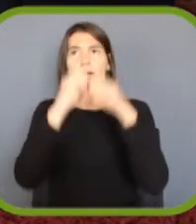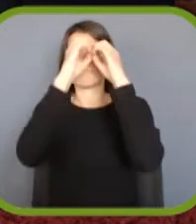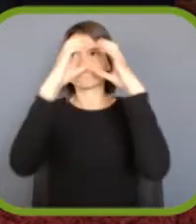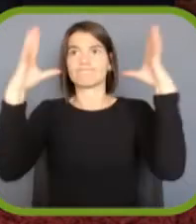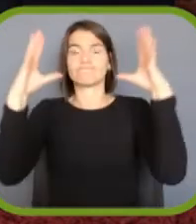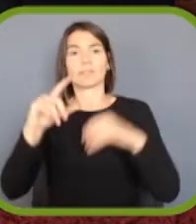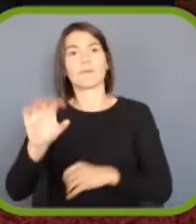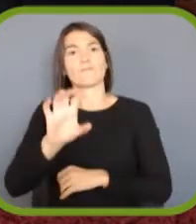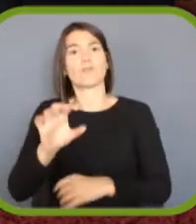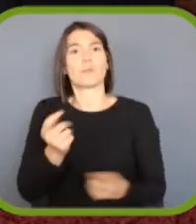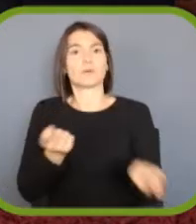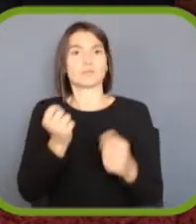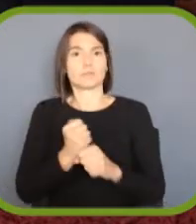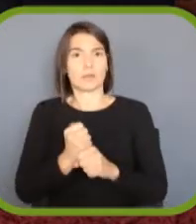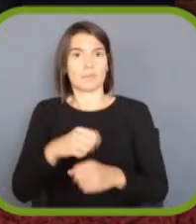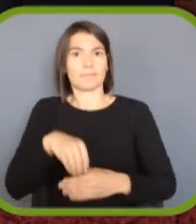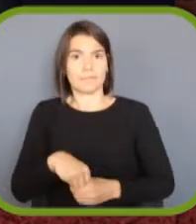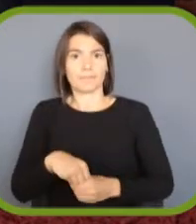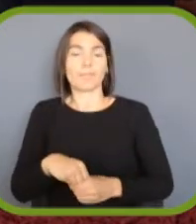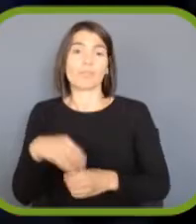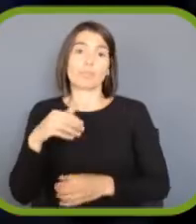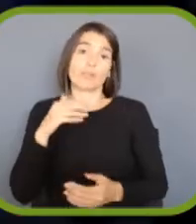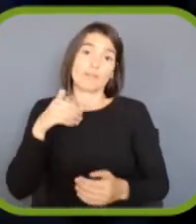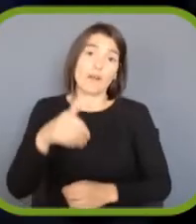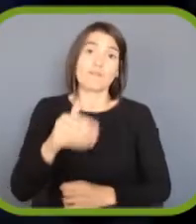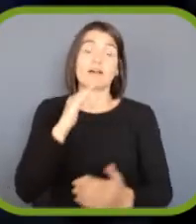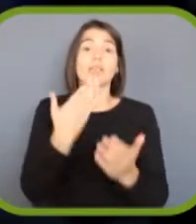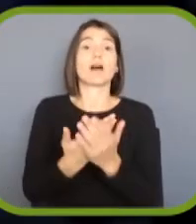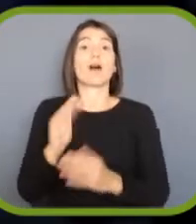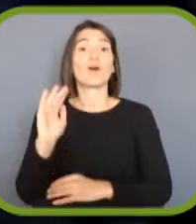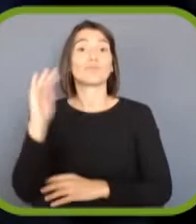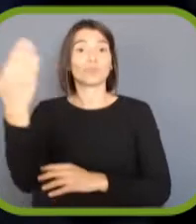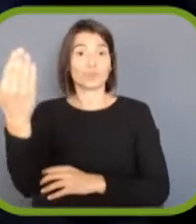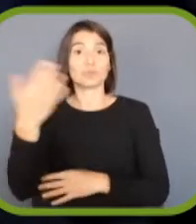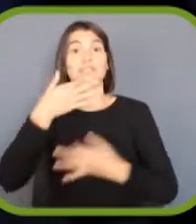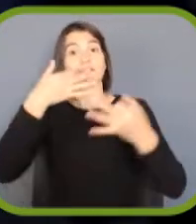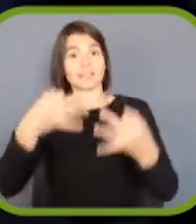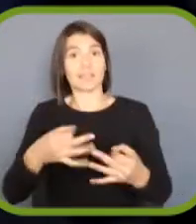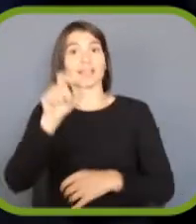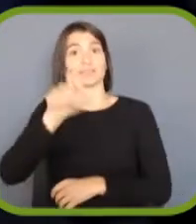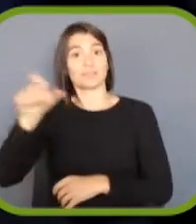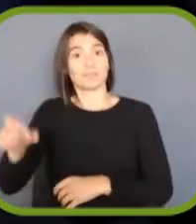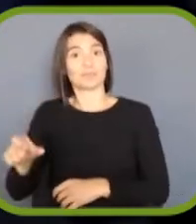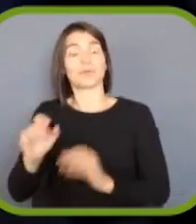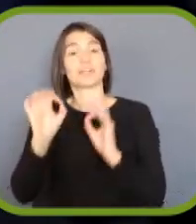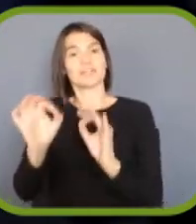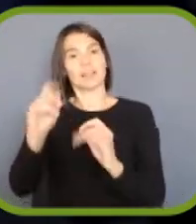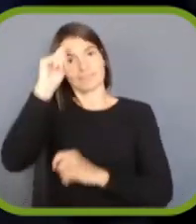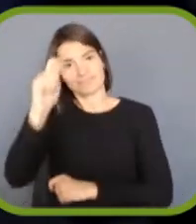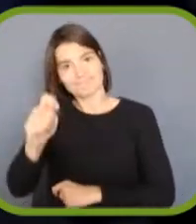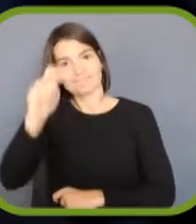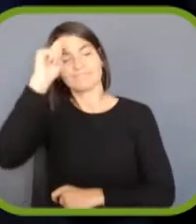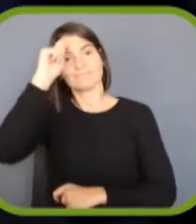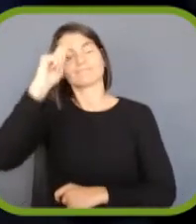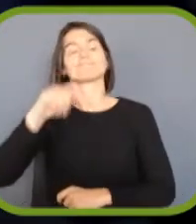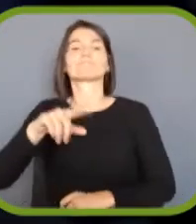da concepção do trabalho e ao nível das formas de organização de trabalho. Isso vai encaminhar-nos para um futuro onde seguramente as pessoas serão tratadas